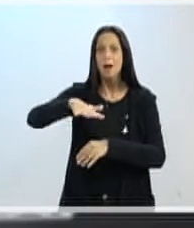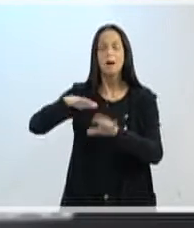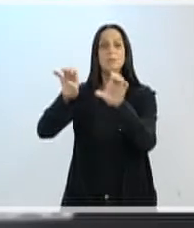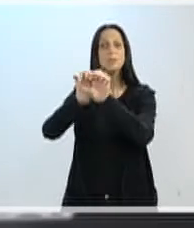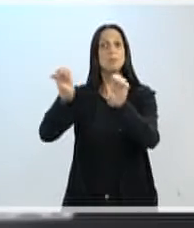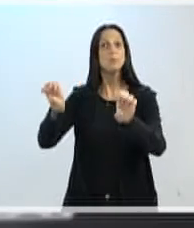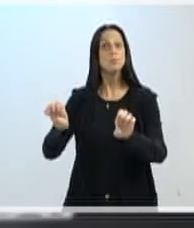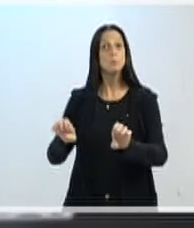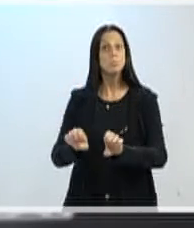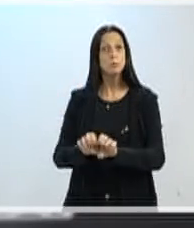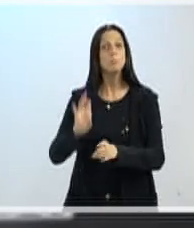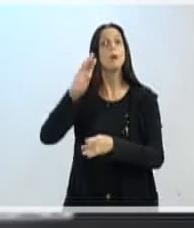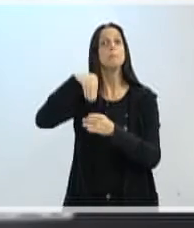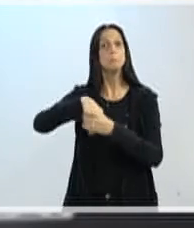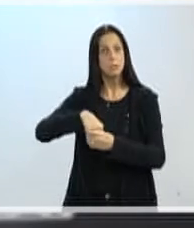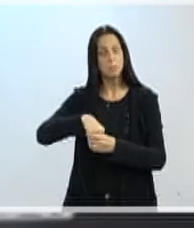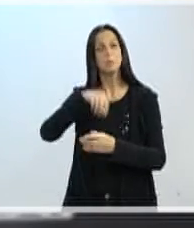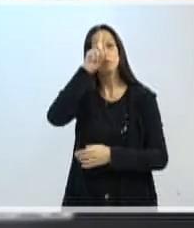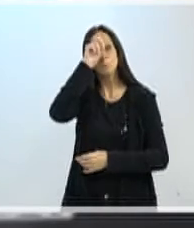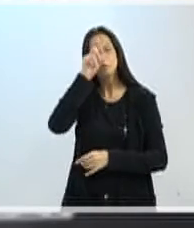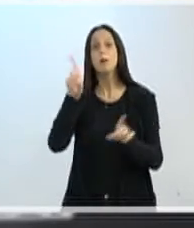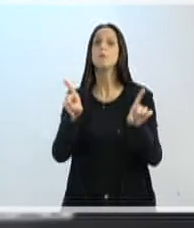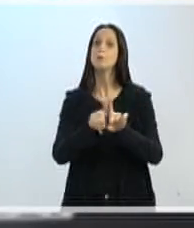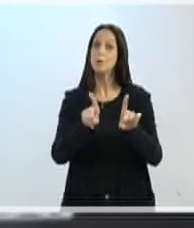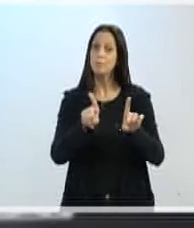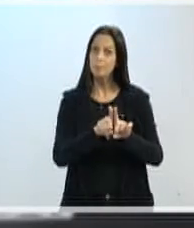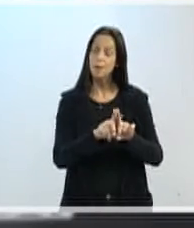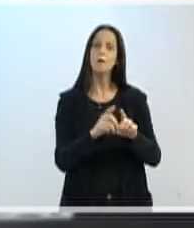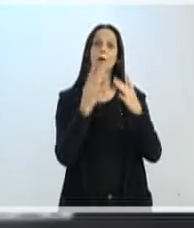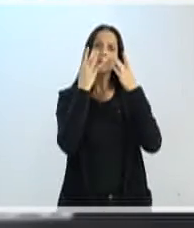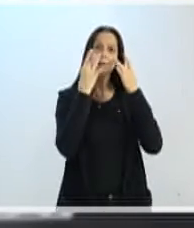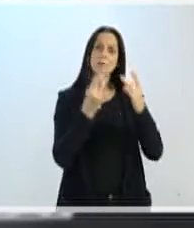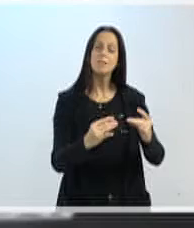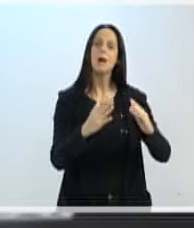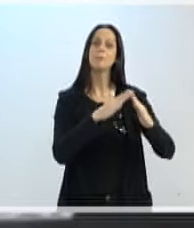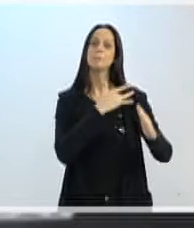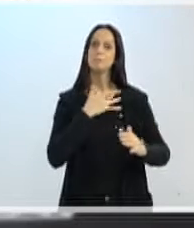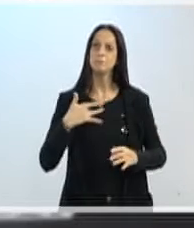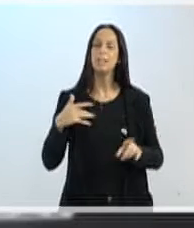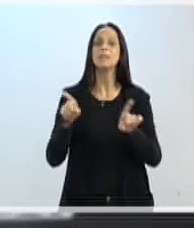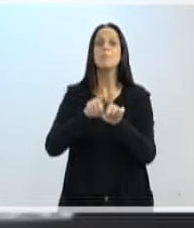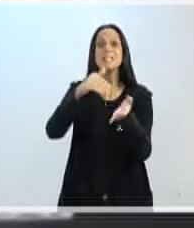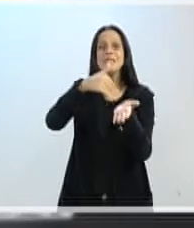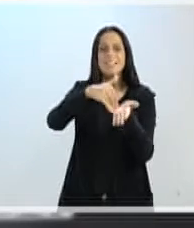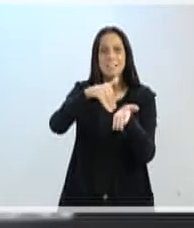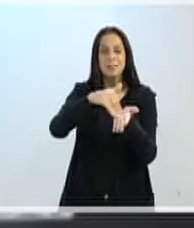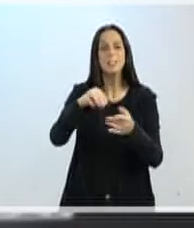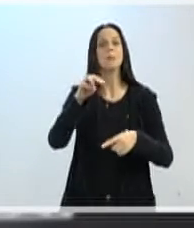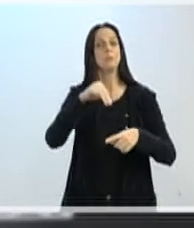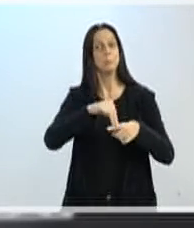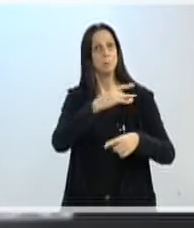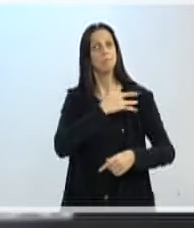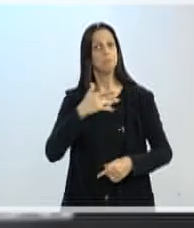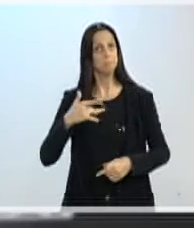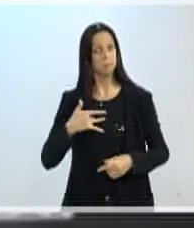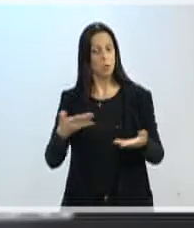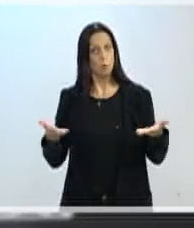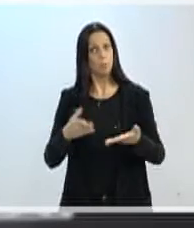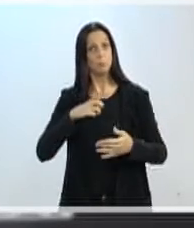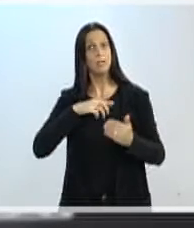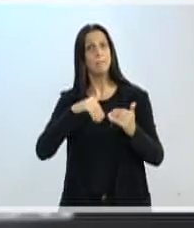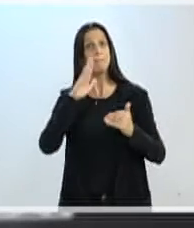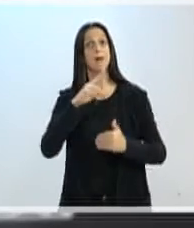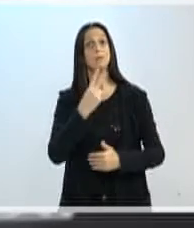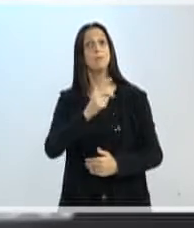estrutura hospitalar, como também na atenção primária. A nossa Secretaria Municipal de Saúde hoje conta com mais de 2